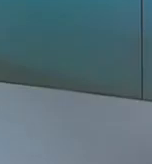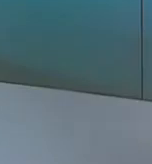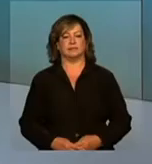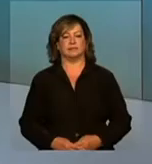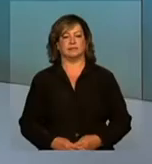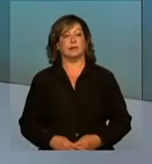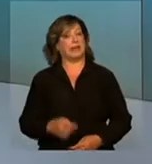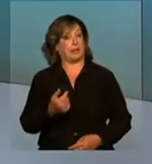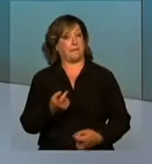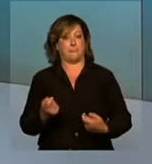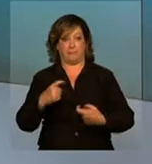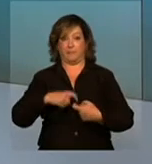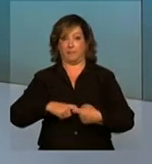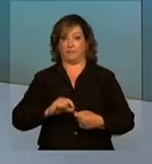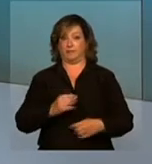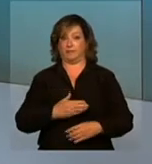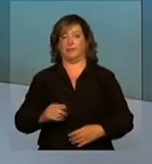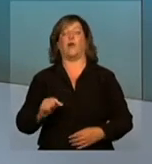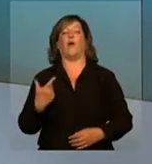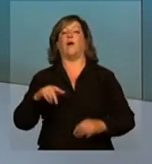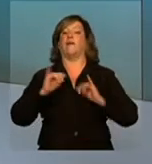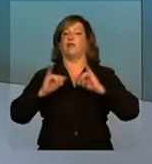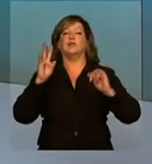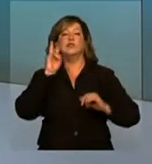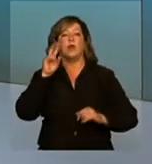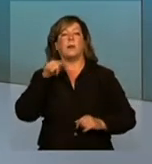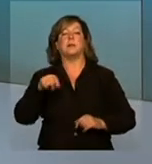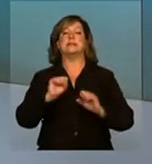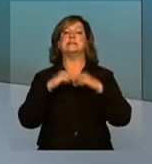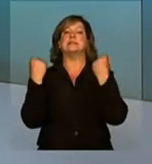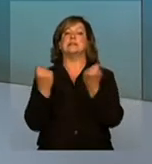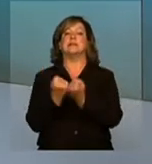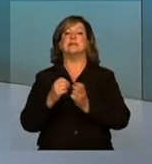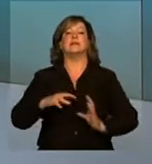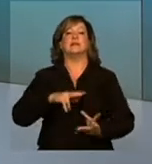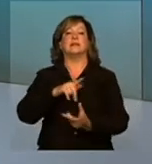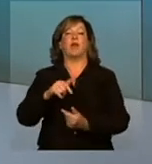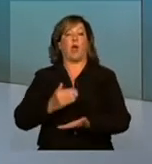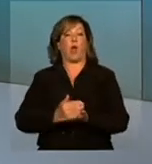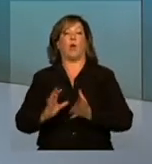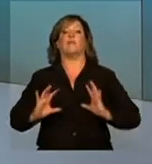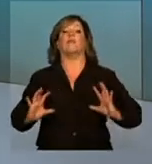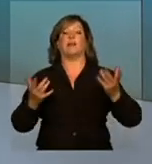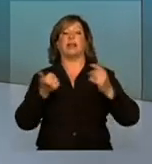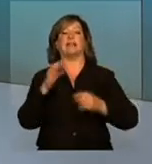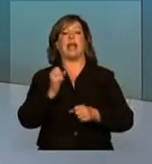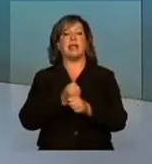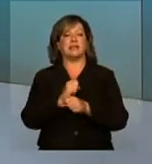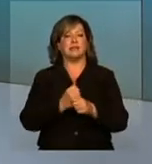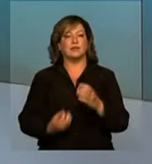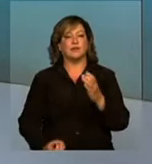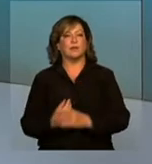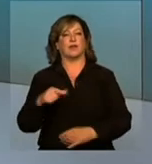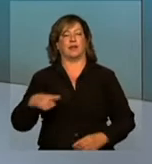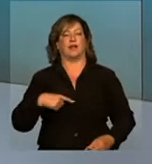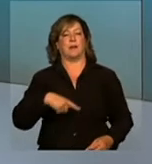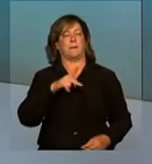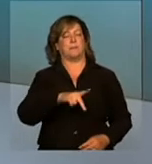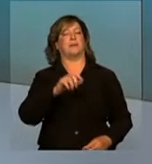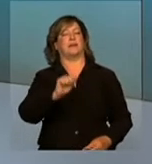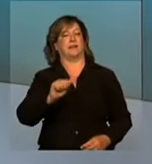E daqui a pouco a gente volta com outras informações sobre o seminário internacional que comemora os 10 anos do Programa de